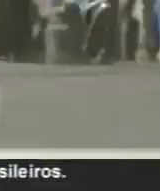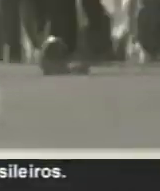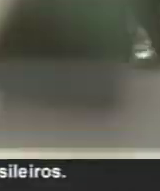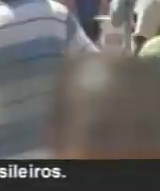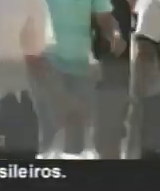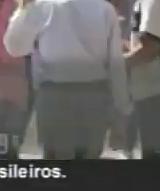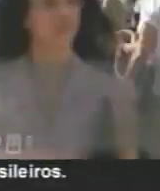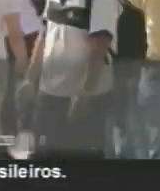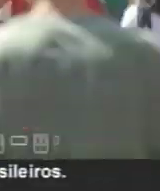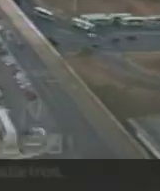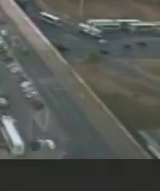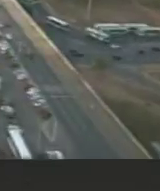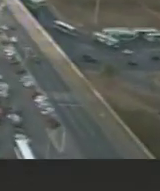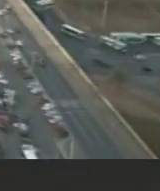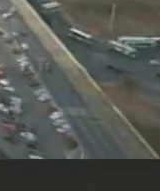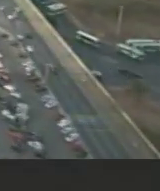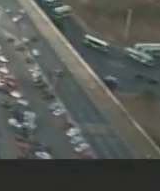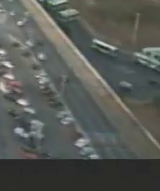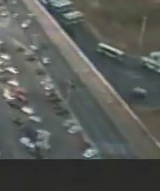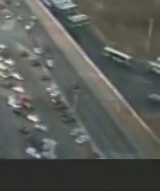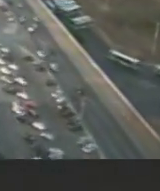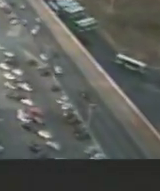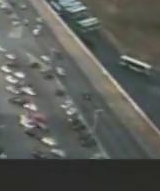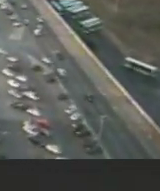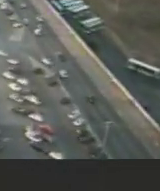53 milhões de brasileiros.